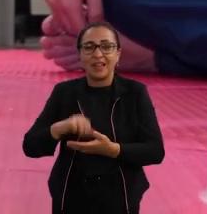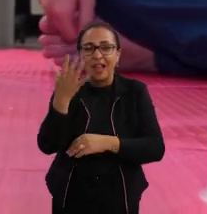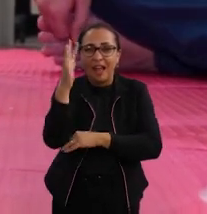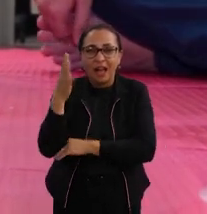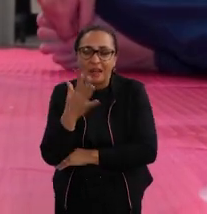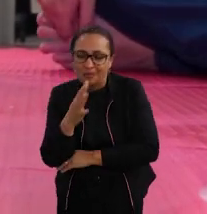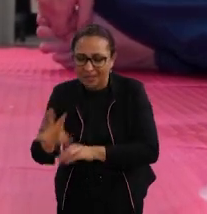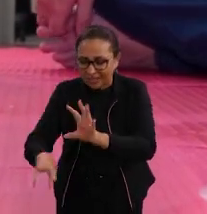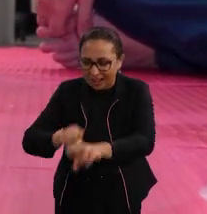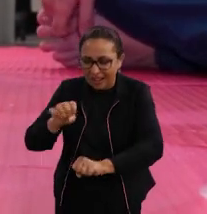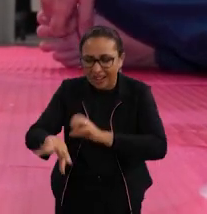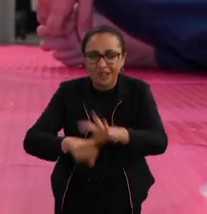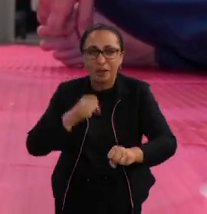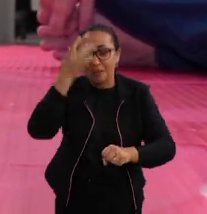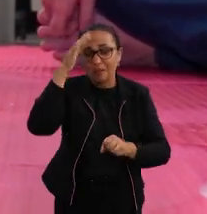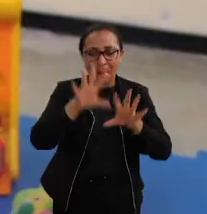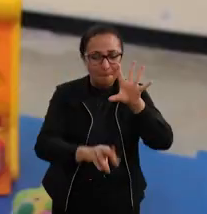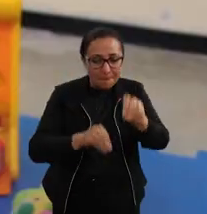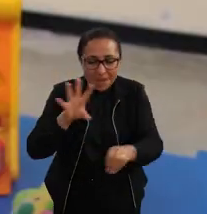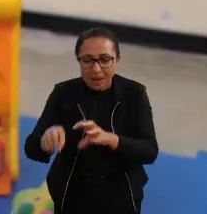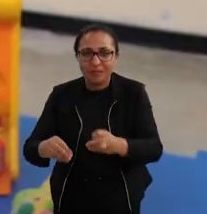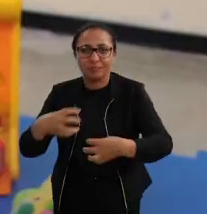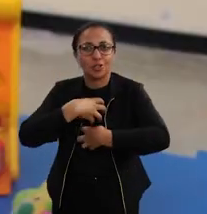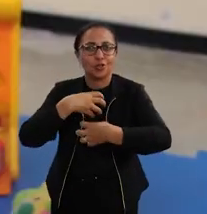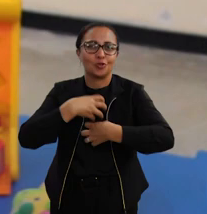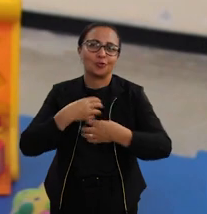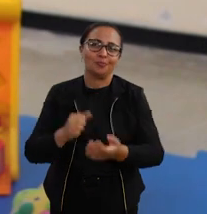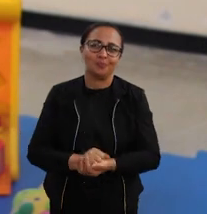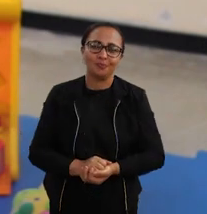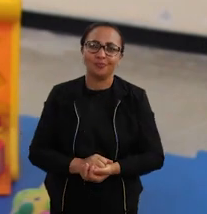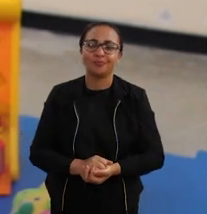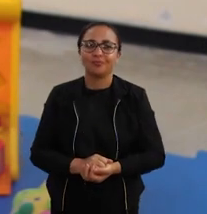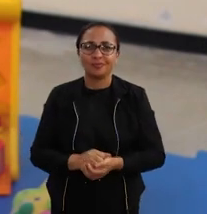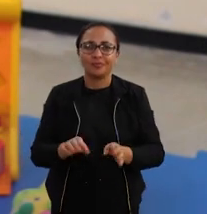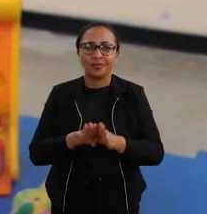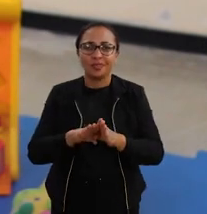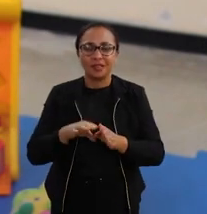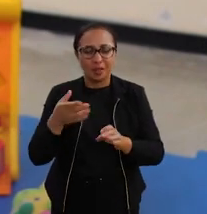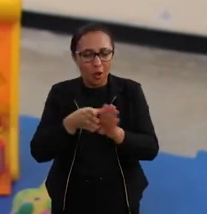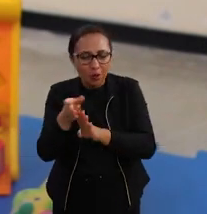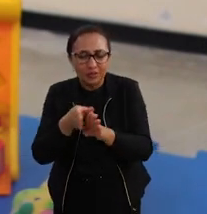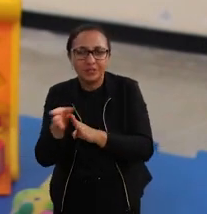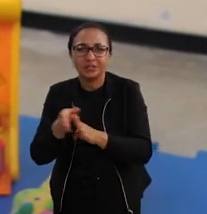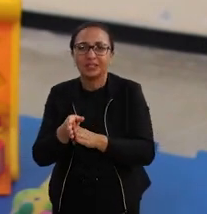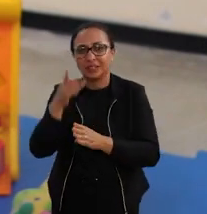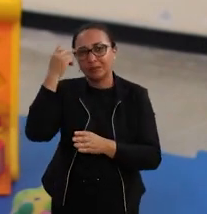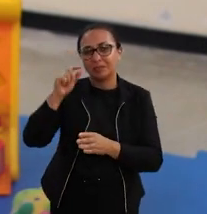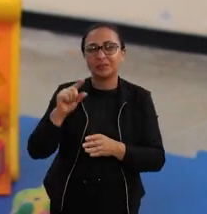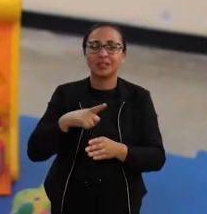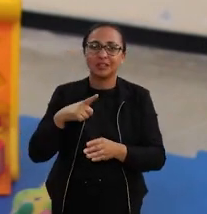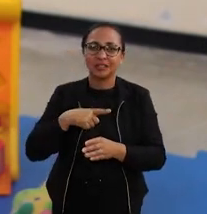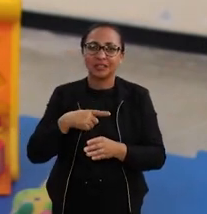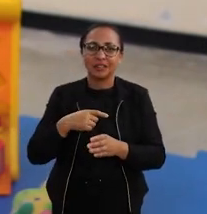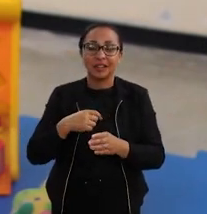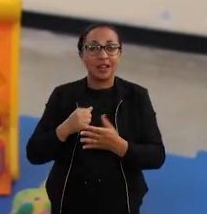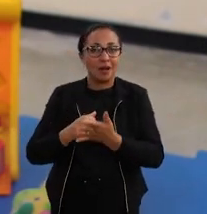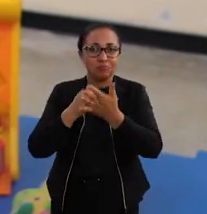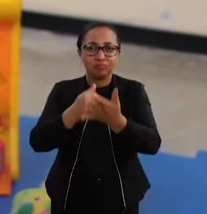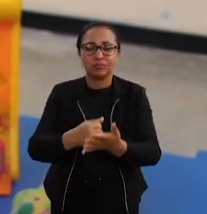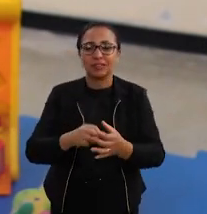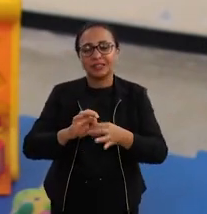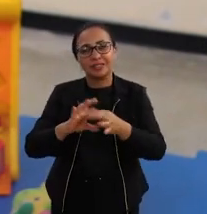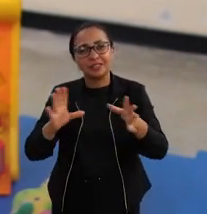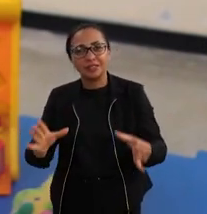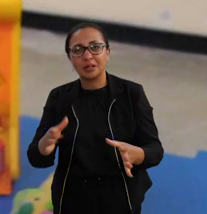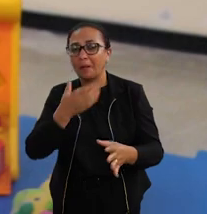É grama, é chão. Então esses são os recursos que que a gente orienta, né, para que essas mães possam